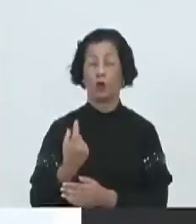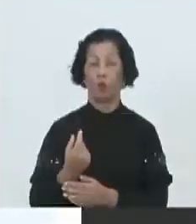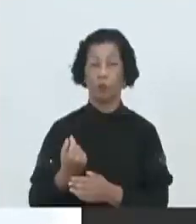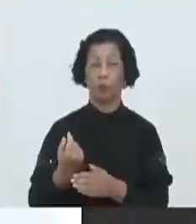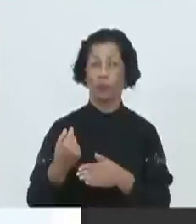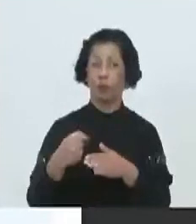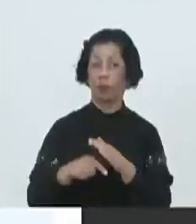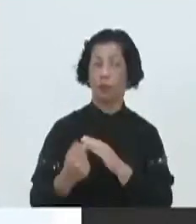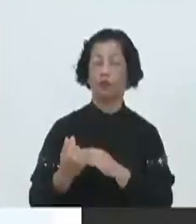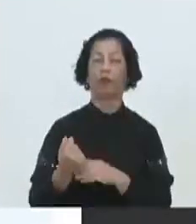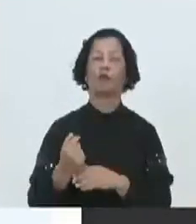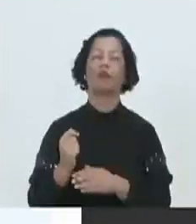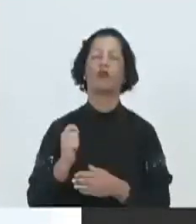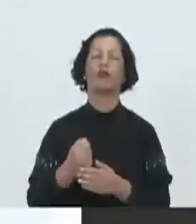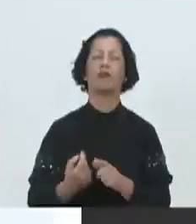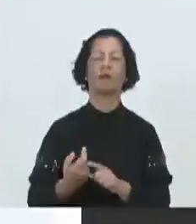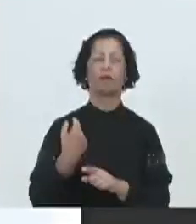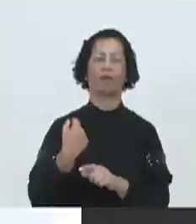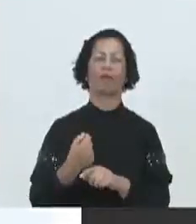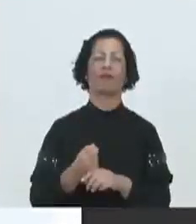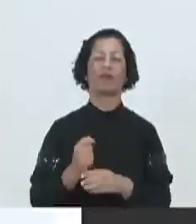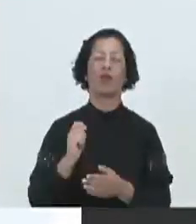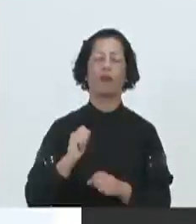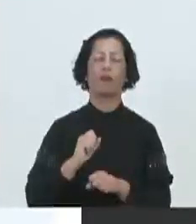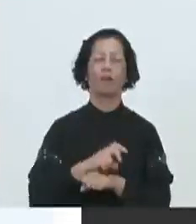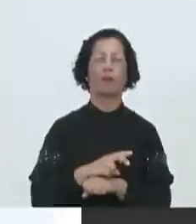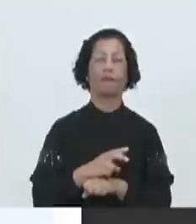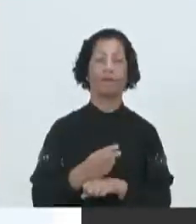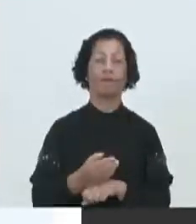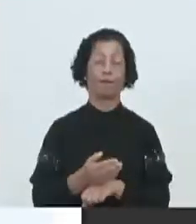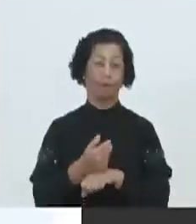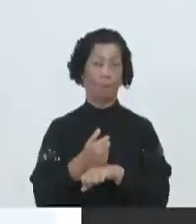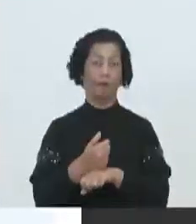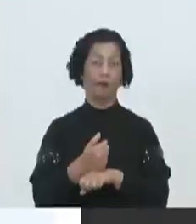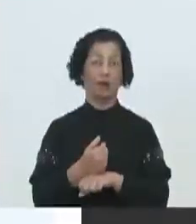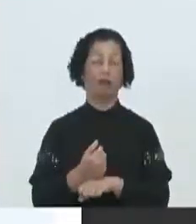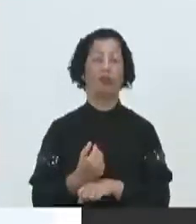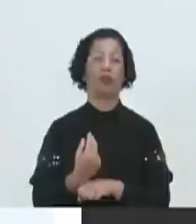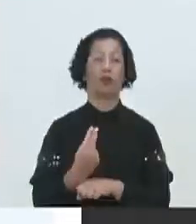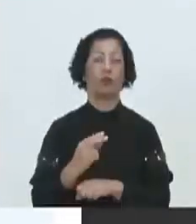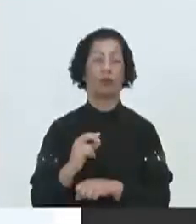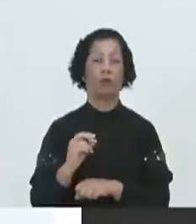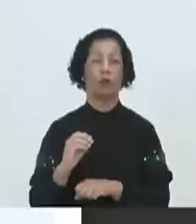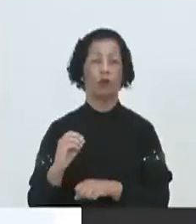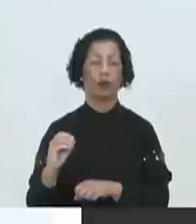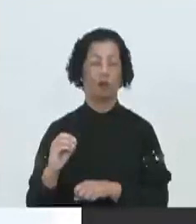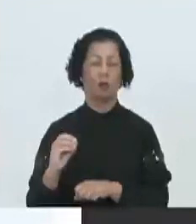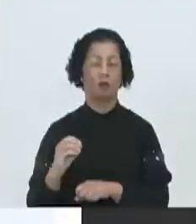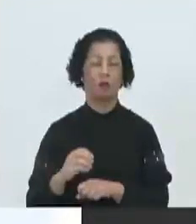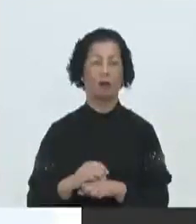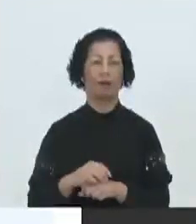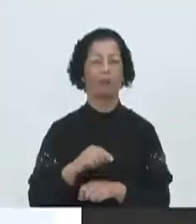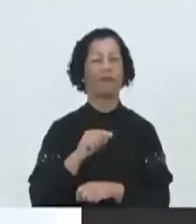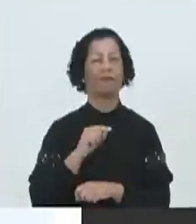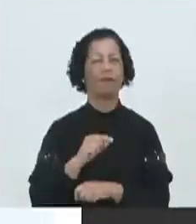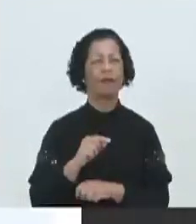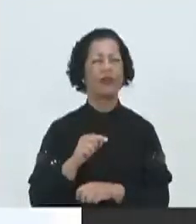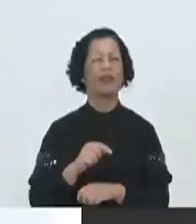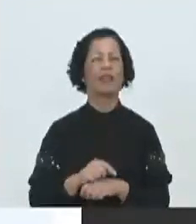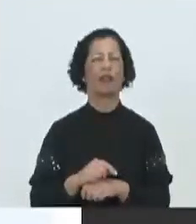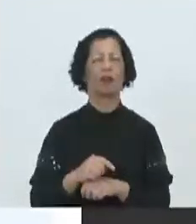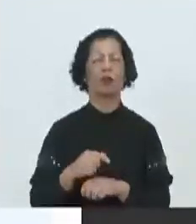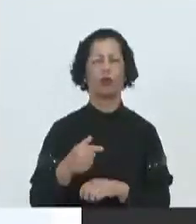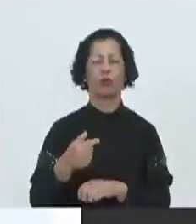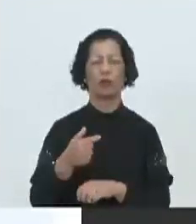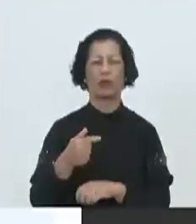servidores admitidos antes de setembro de 2000 nesse momento mais de 70% do grupo